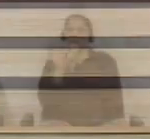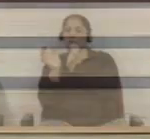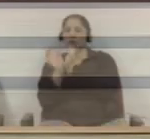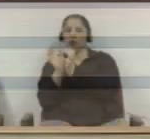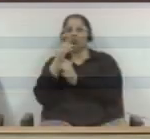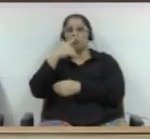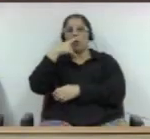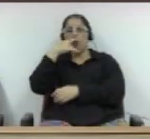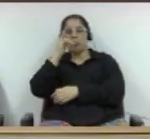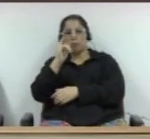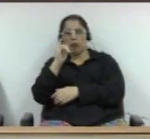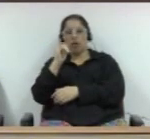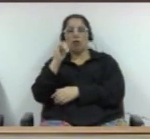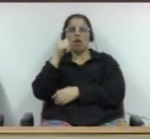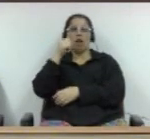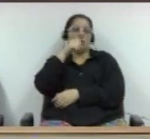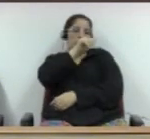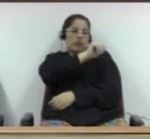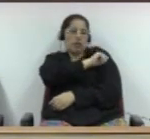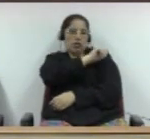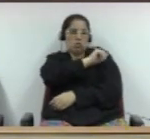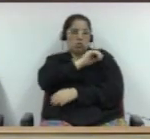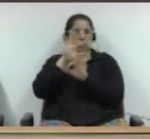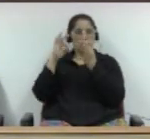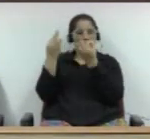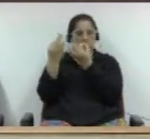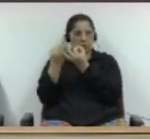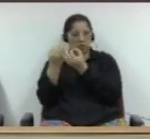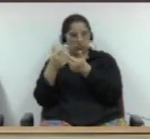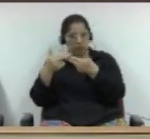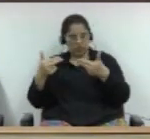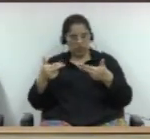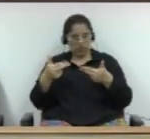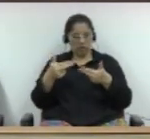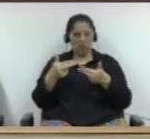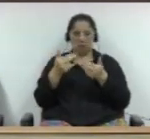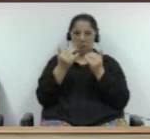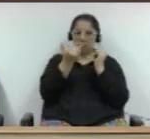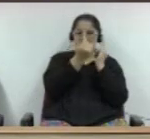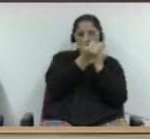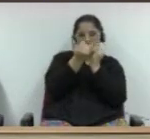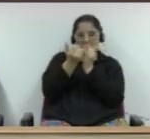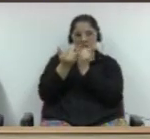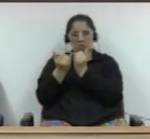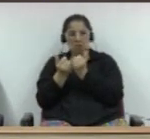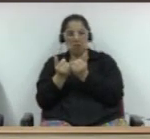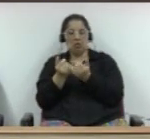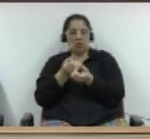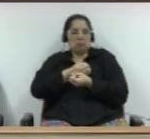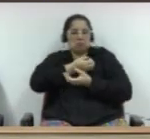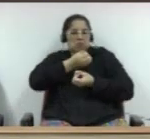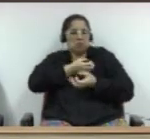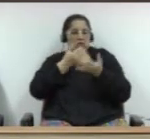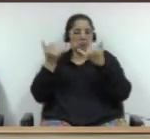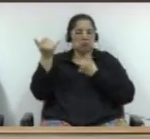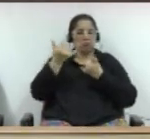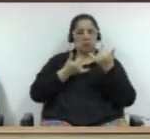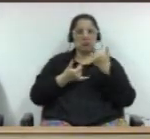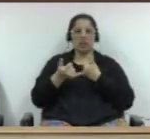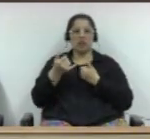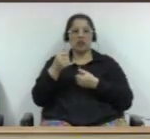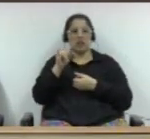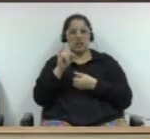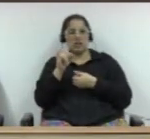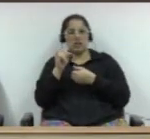há boatos em que a escola poderá ser fechada. Se essa informação realmente procede, o que a prefeitura